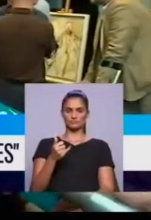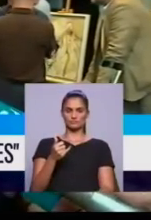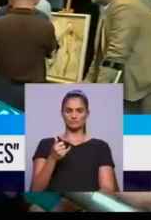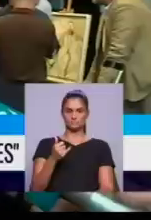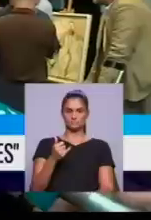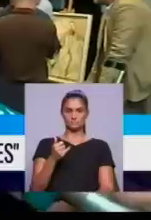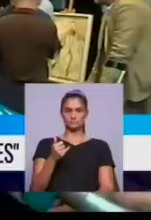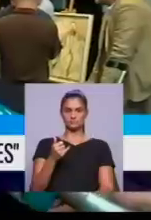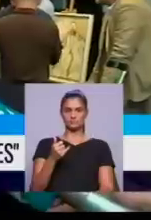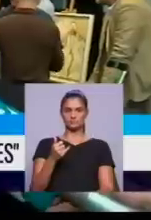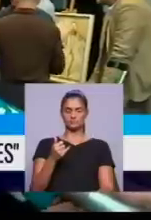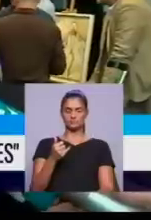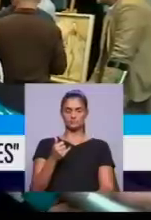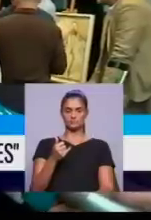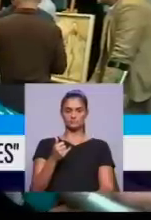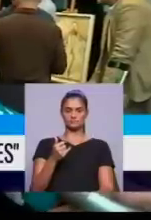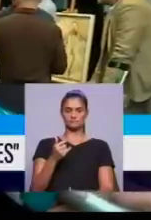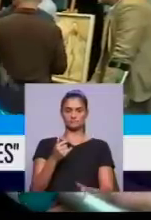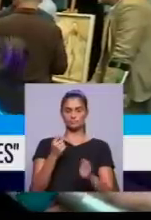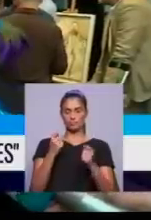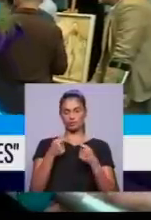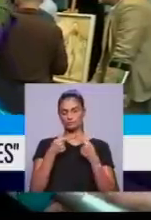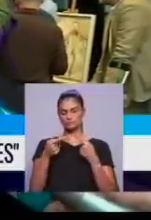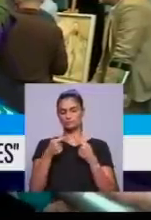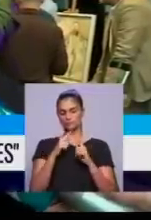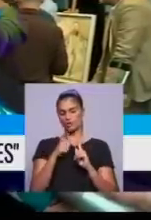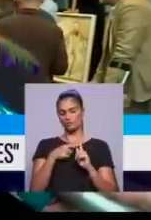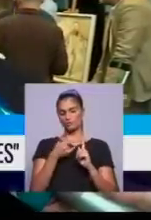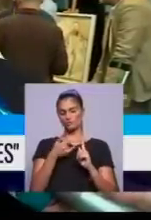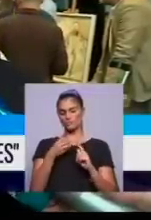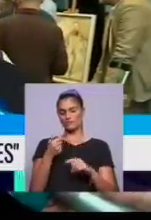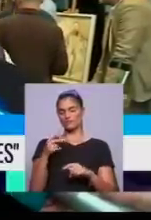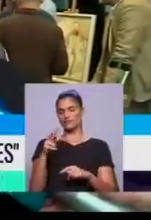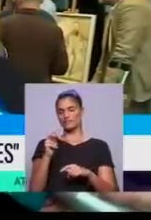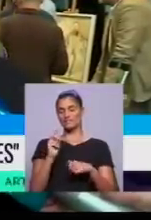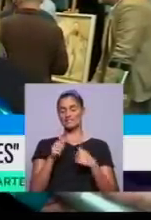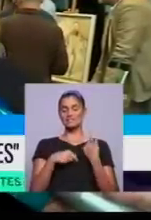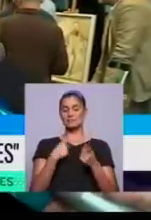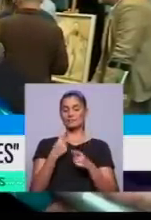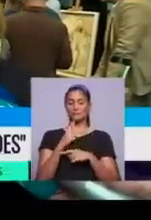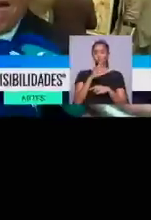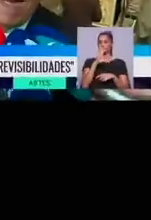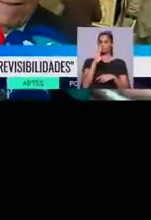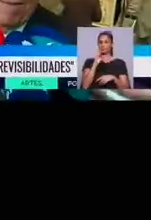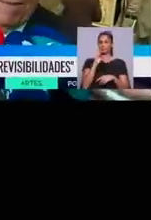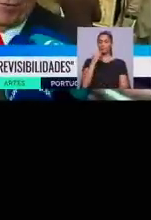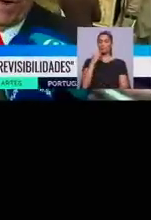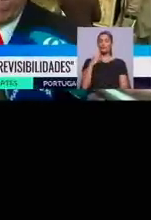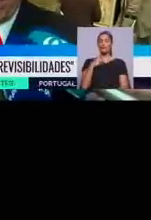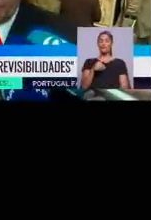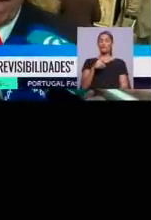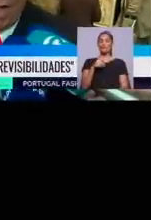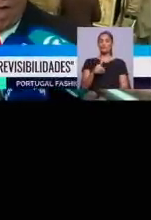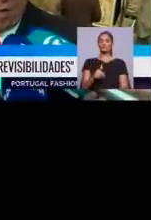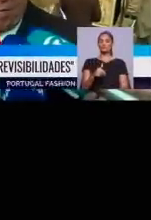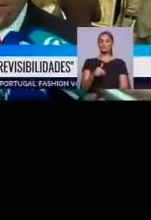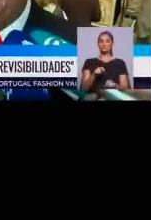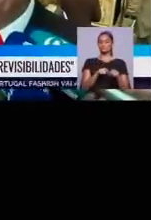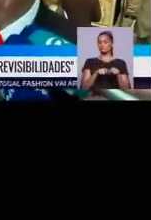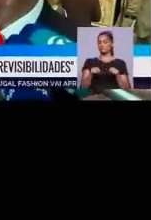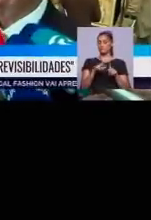pelo menos uma parte 23 sempre não sabendo como é que será o resto